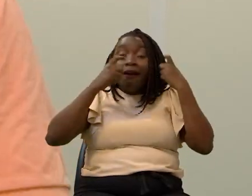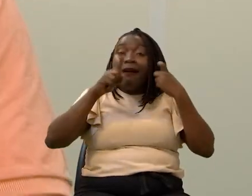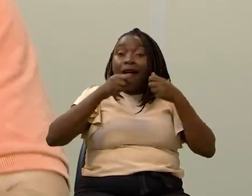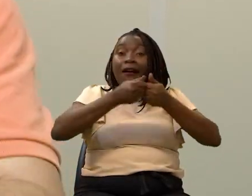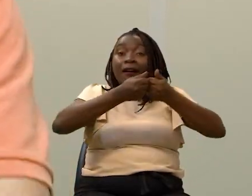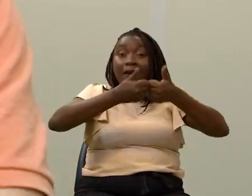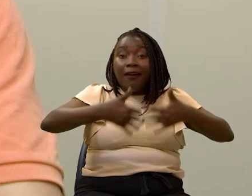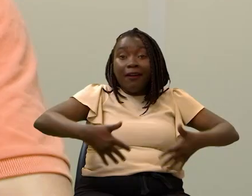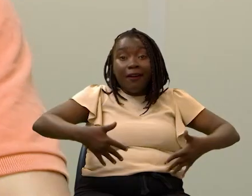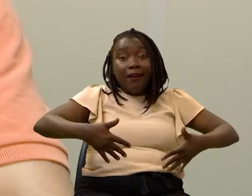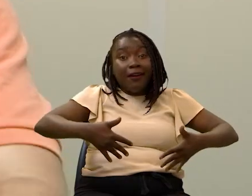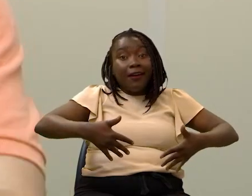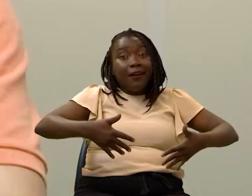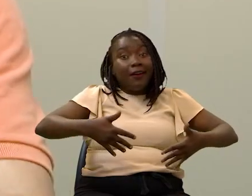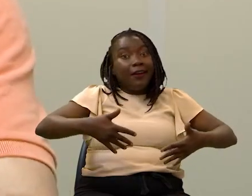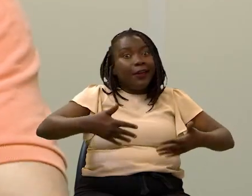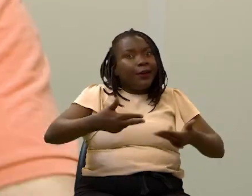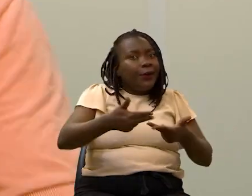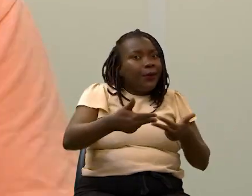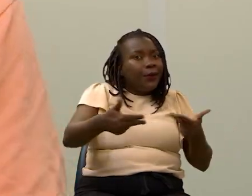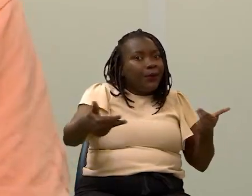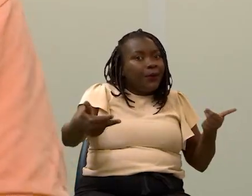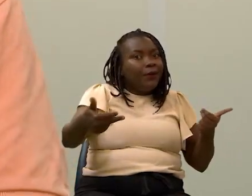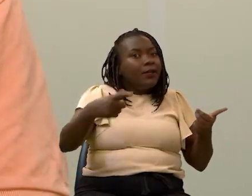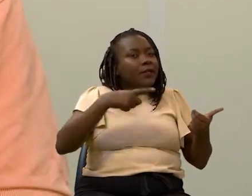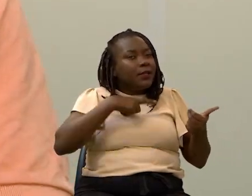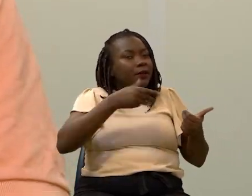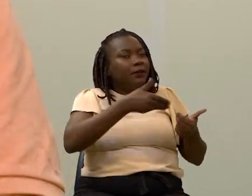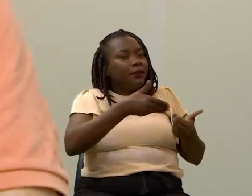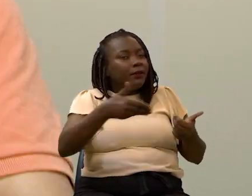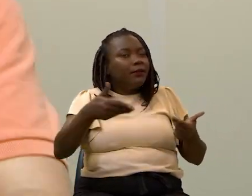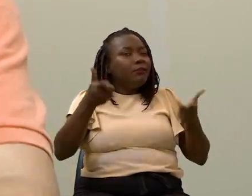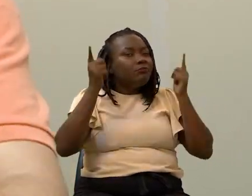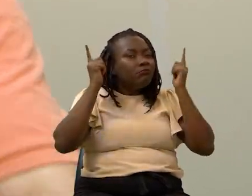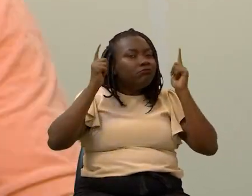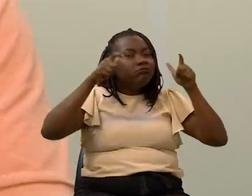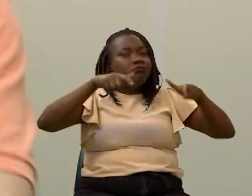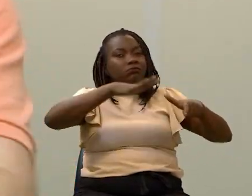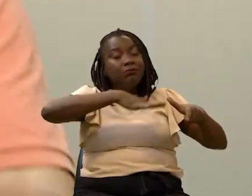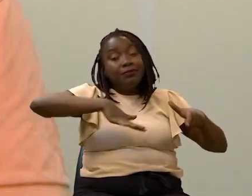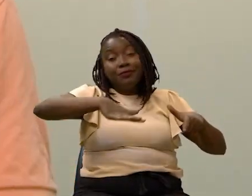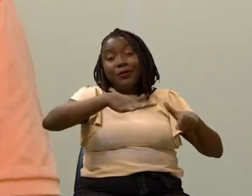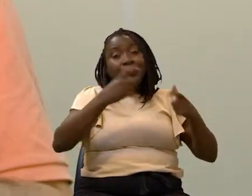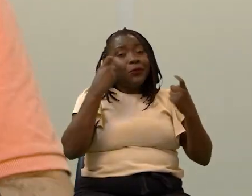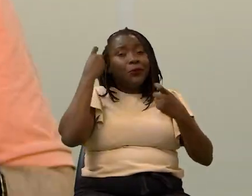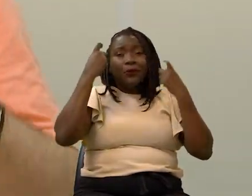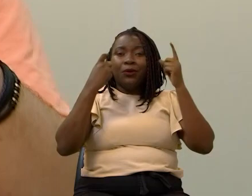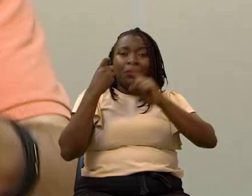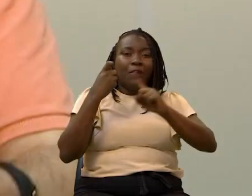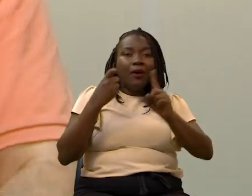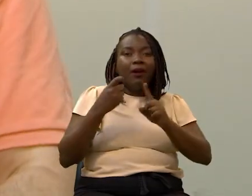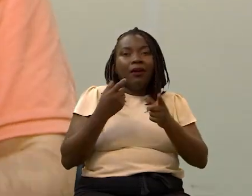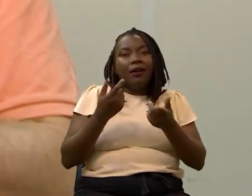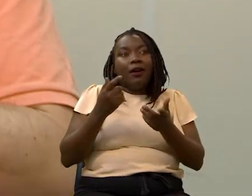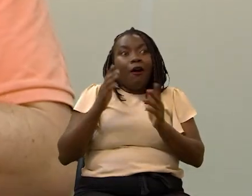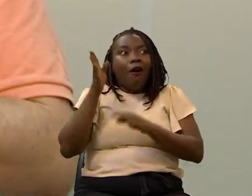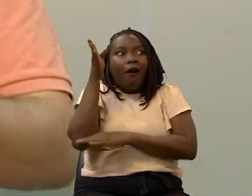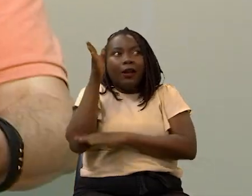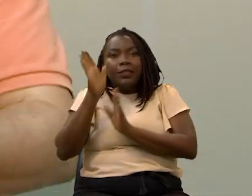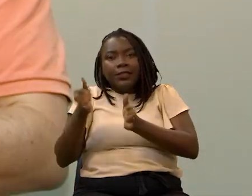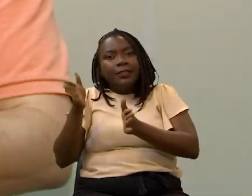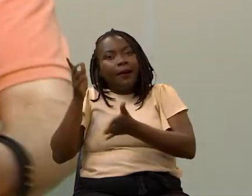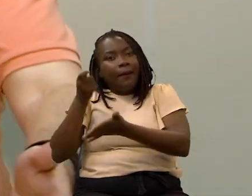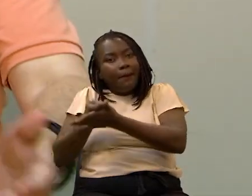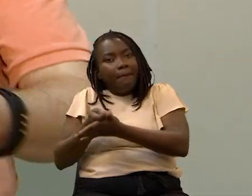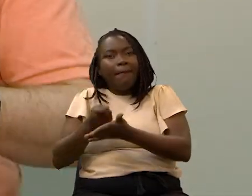tenho preocupação é gastar nas coisas que tem ali, curtir aquele ambiente. Então, não me preocupar que o